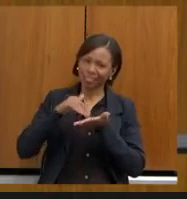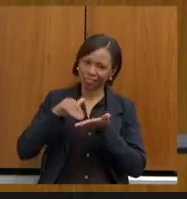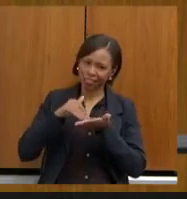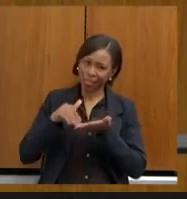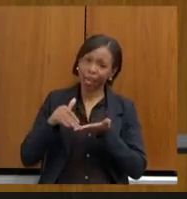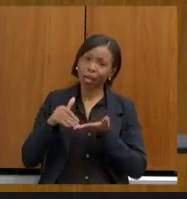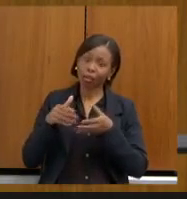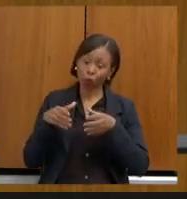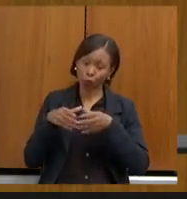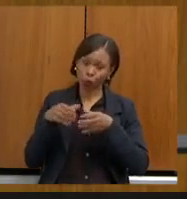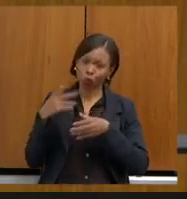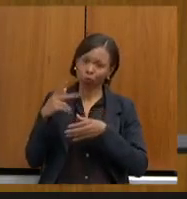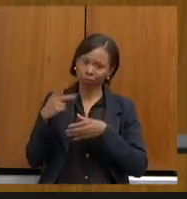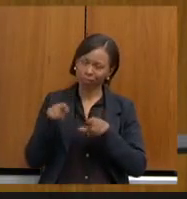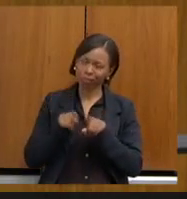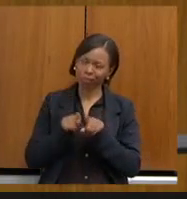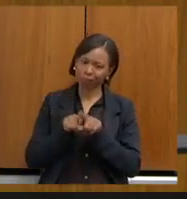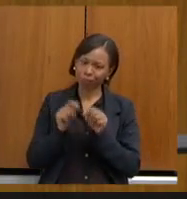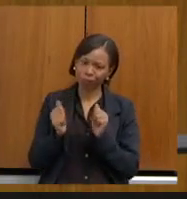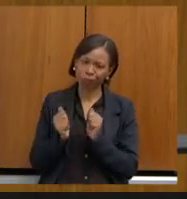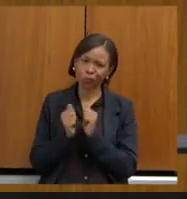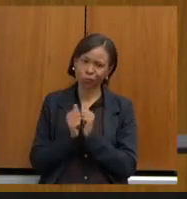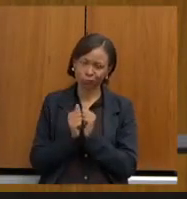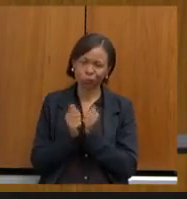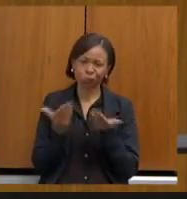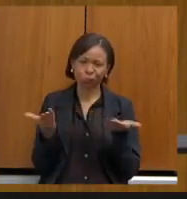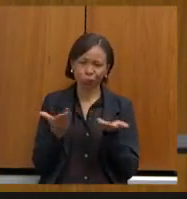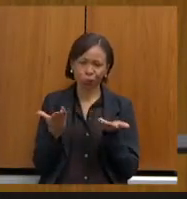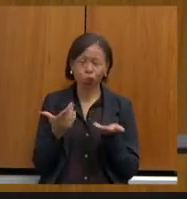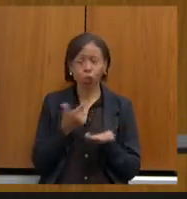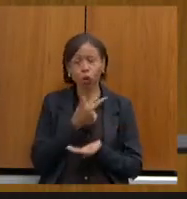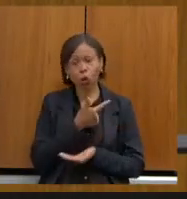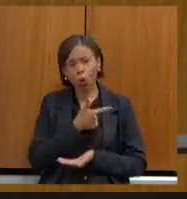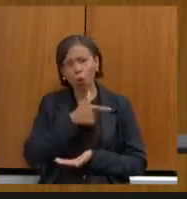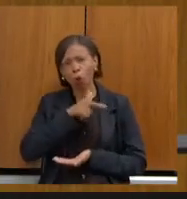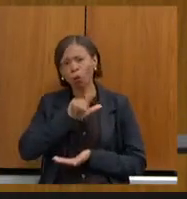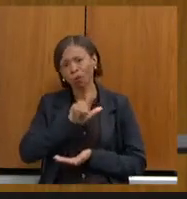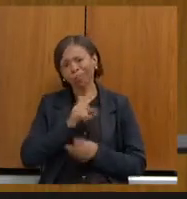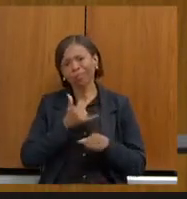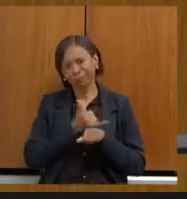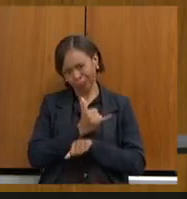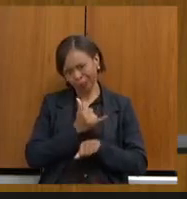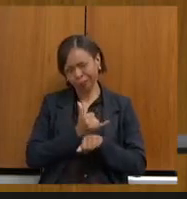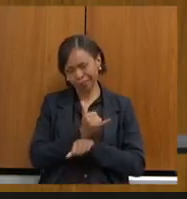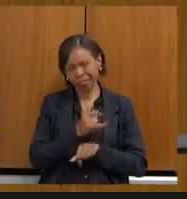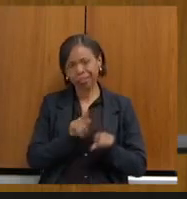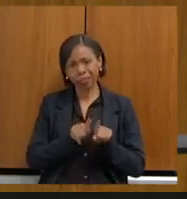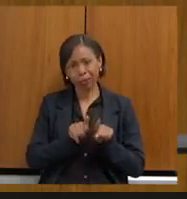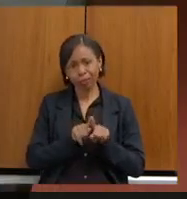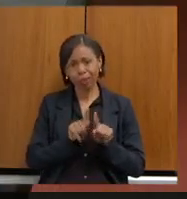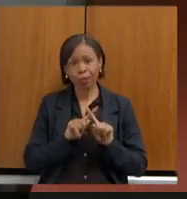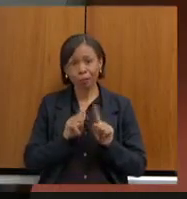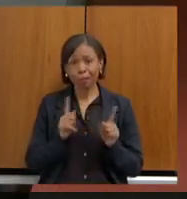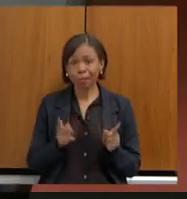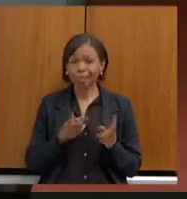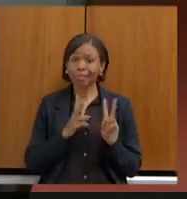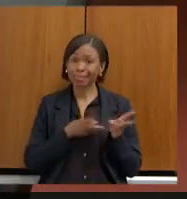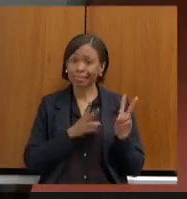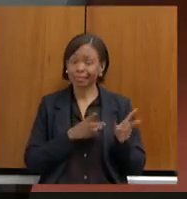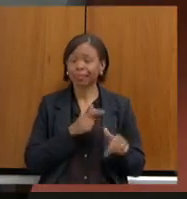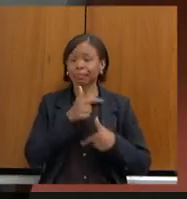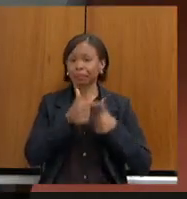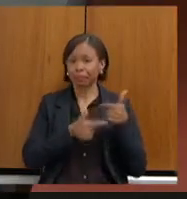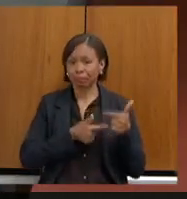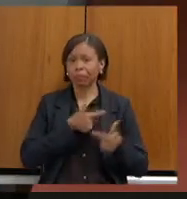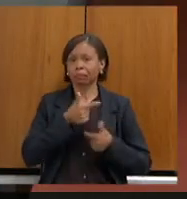EA equipe dele está aqui acompanhando e também os que não vieram mais que tem enfrentado esse